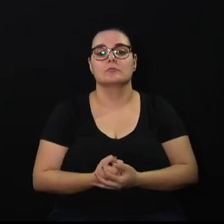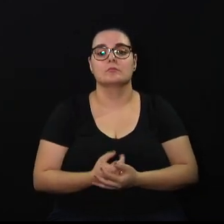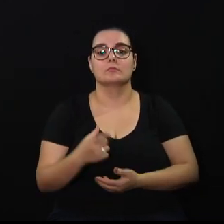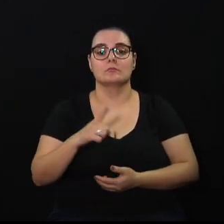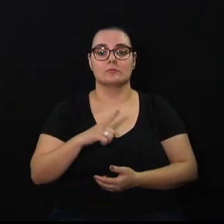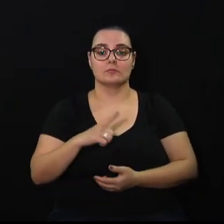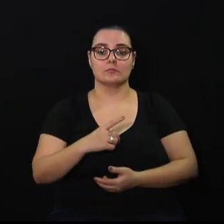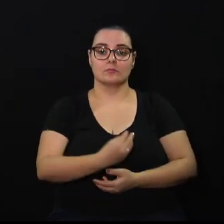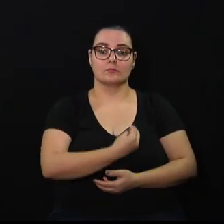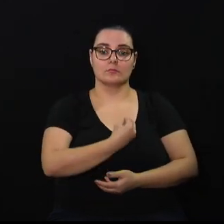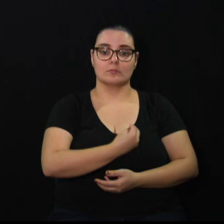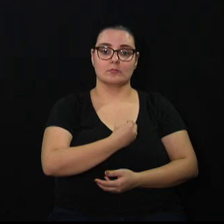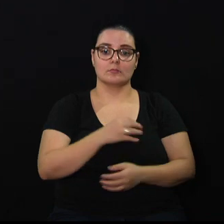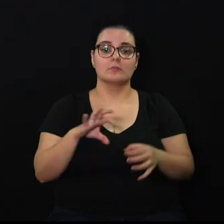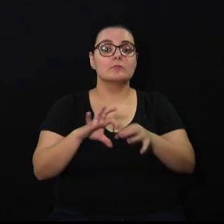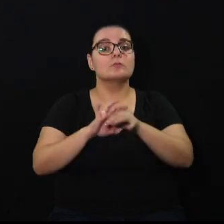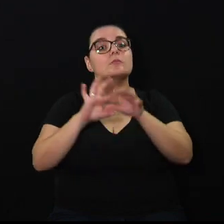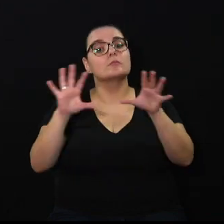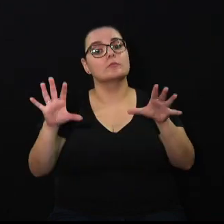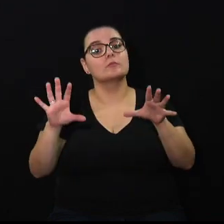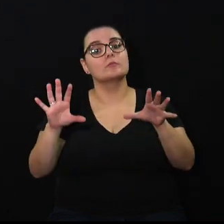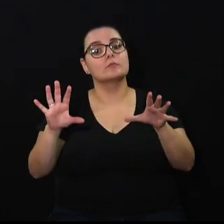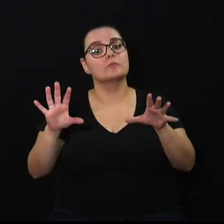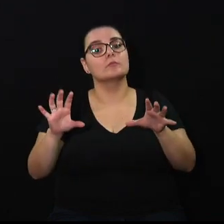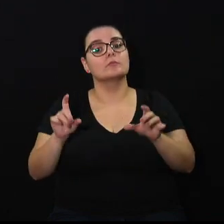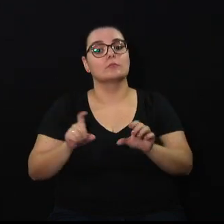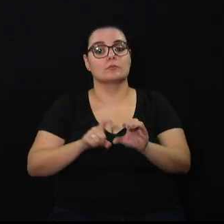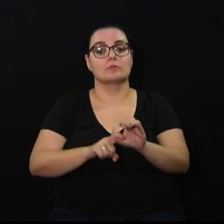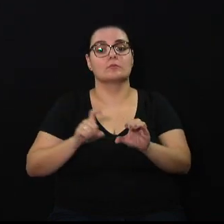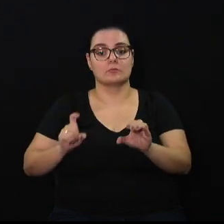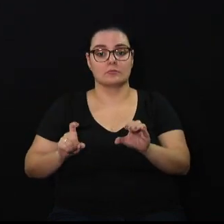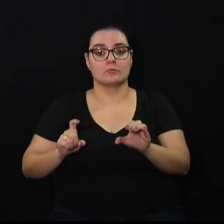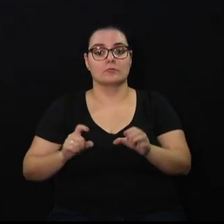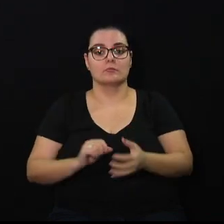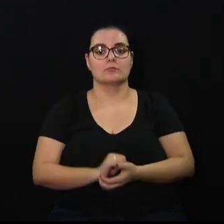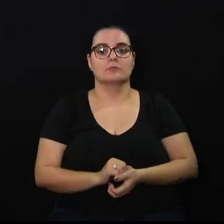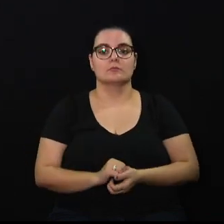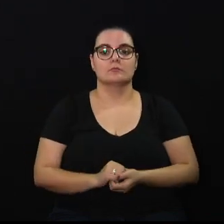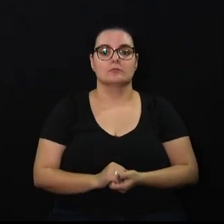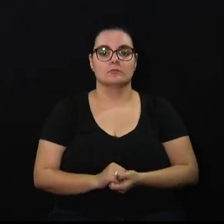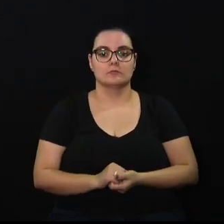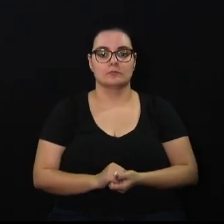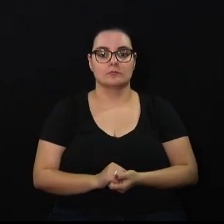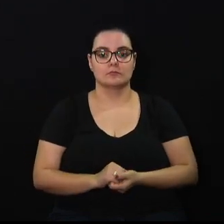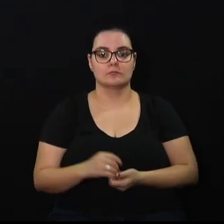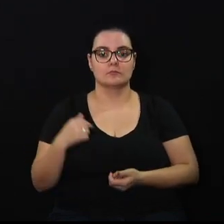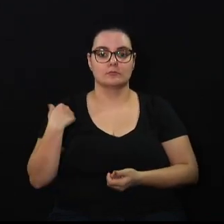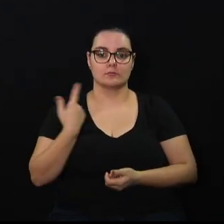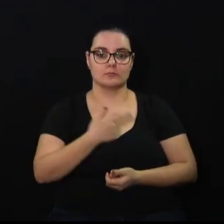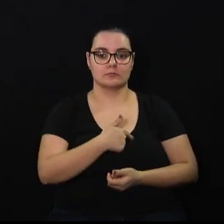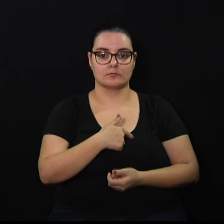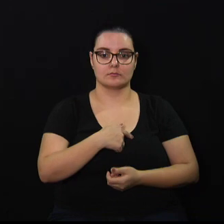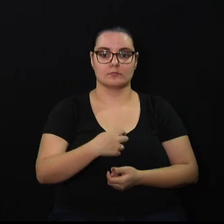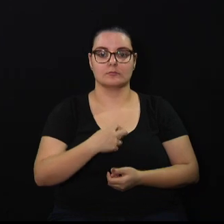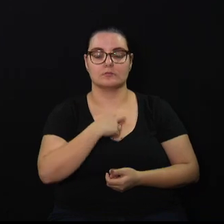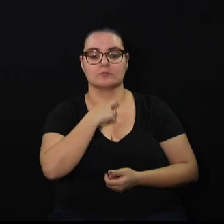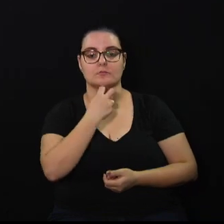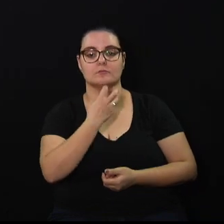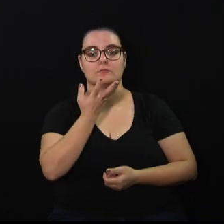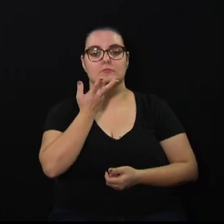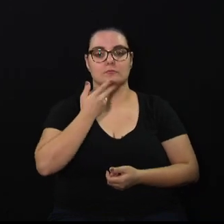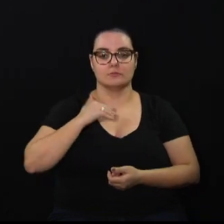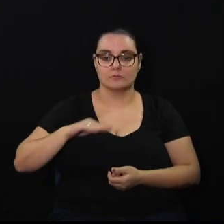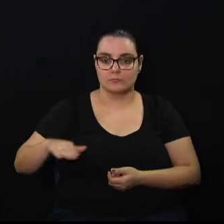uma vida mais autônoma mais independente e mais funcional nós somos a voz dessas crianças